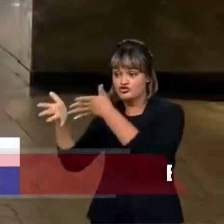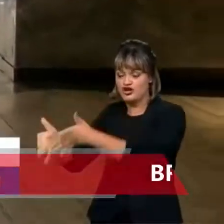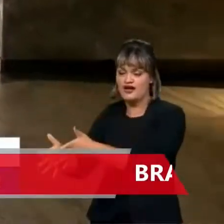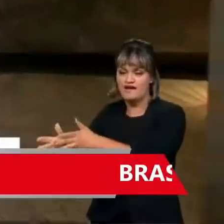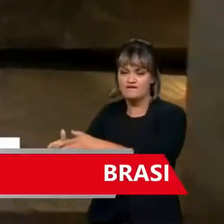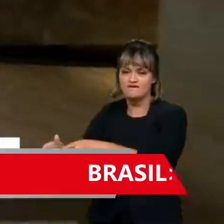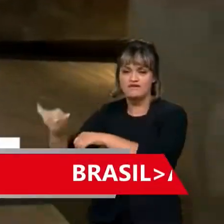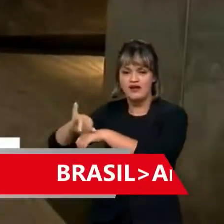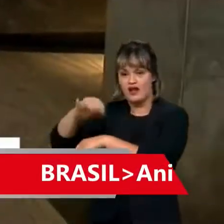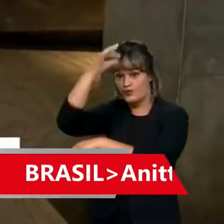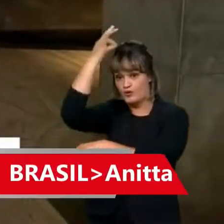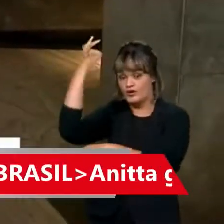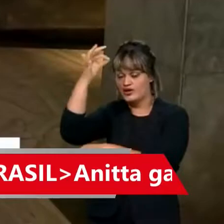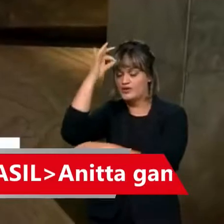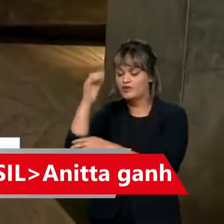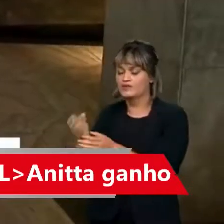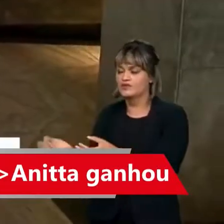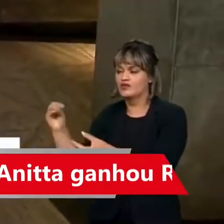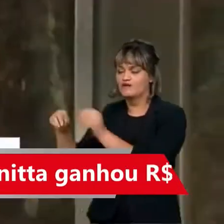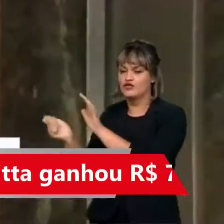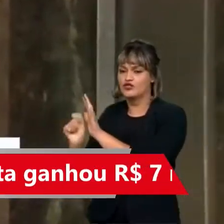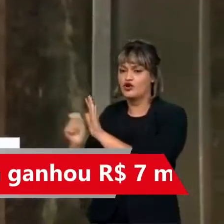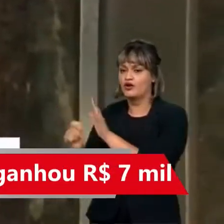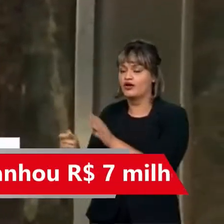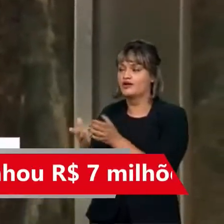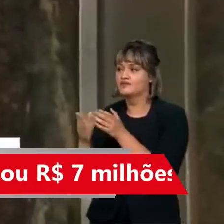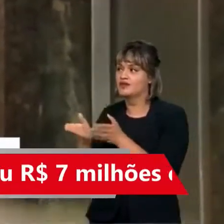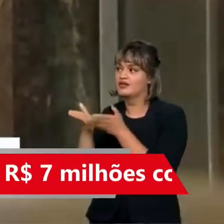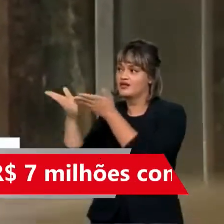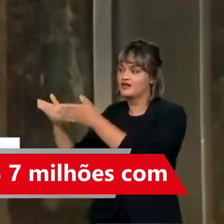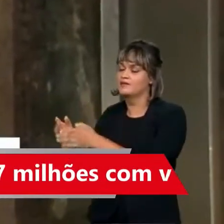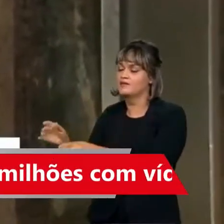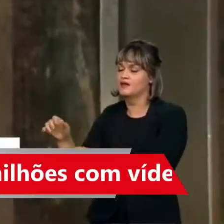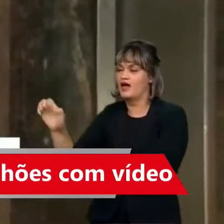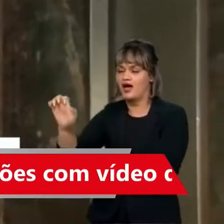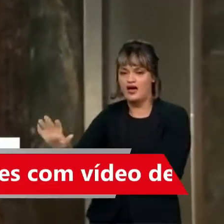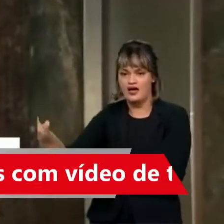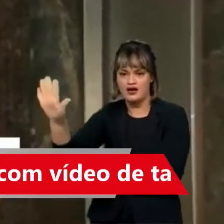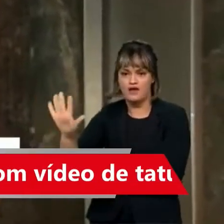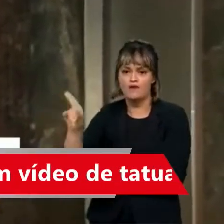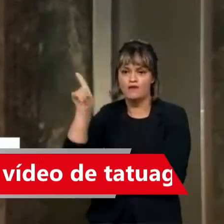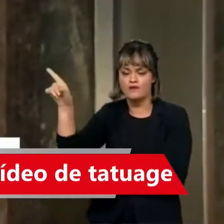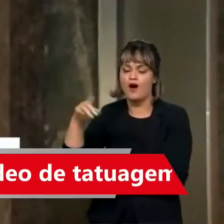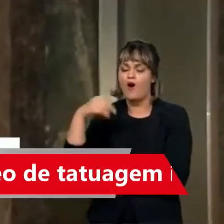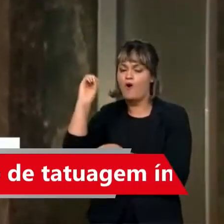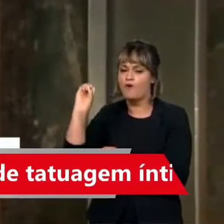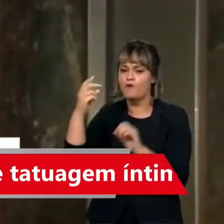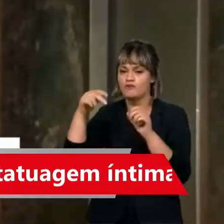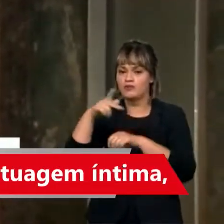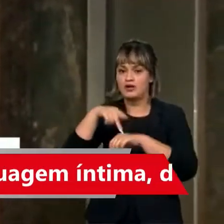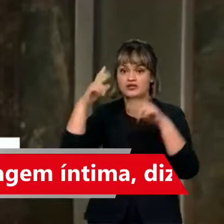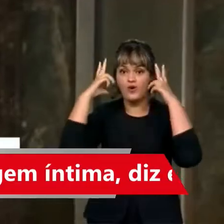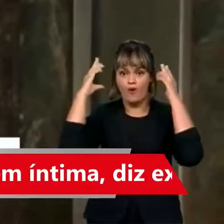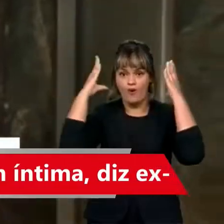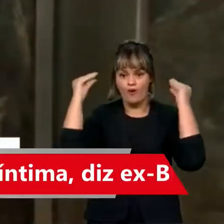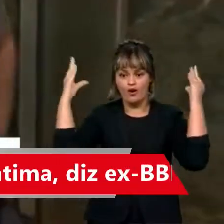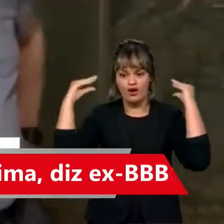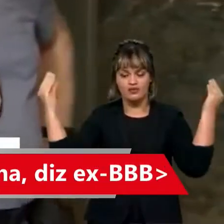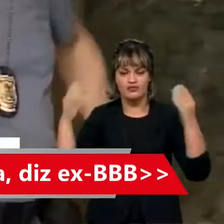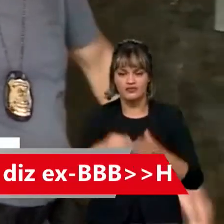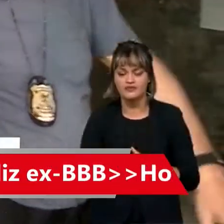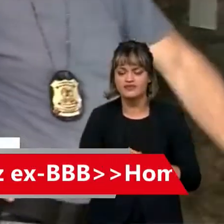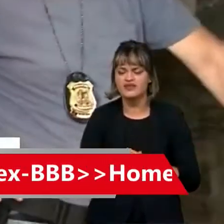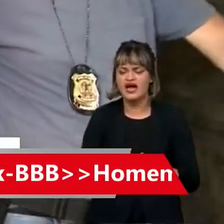cumpridos 15 mandados de busca e apreensão. Somente em um endereço no Espírito Santo foram apreendidos mais de